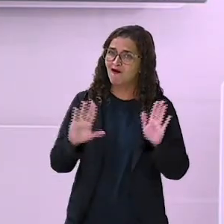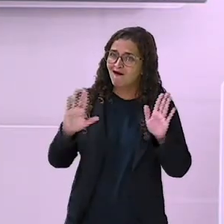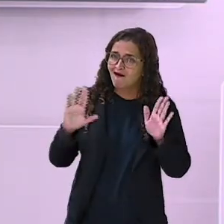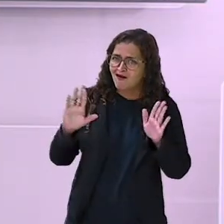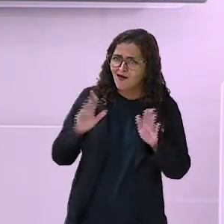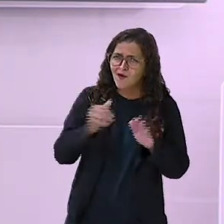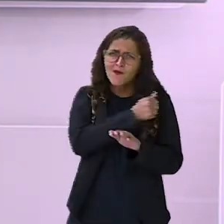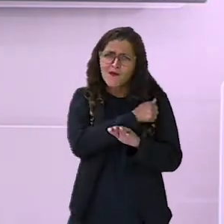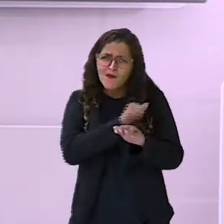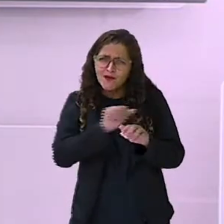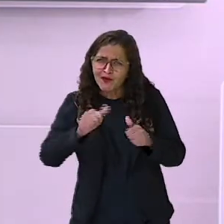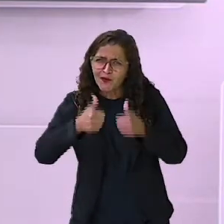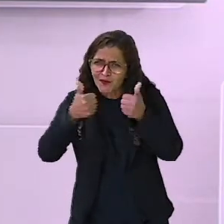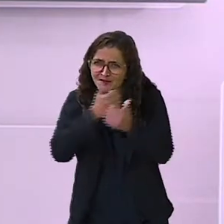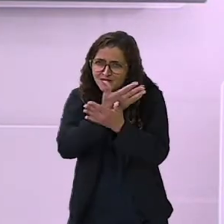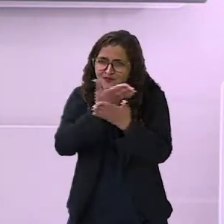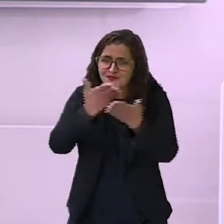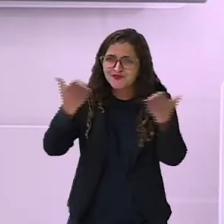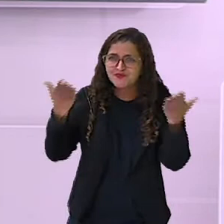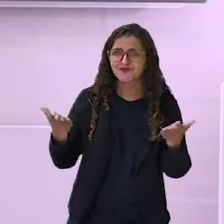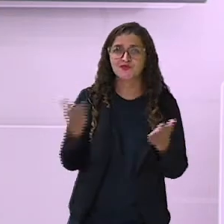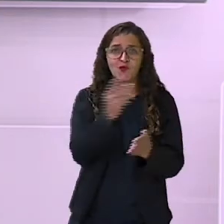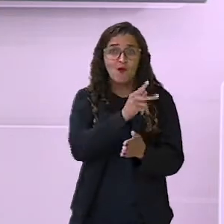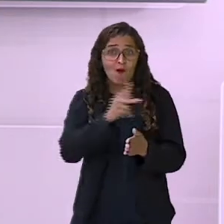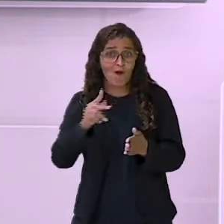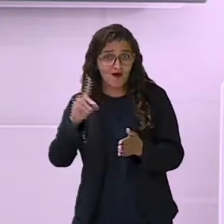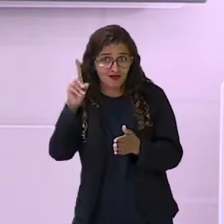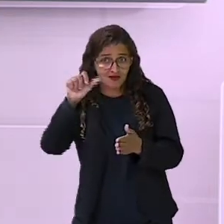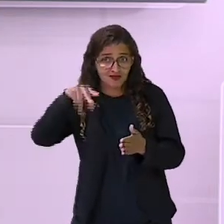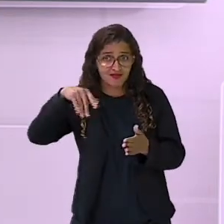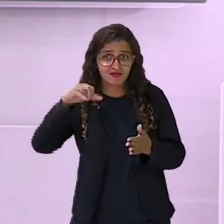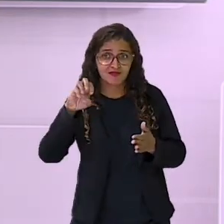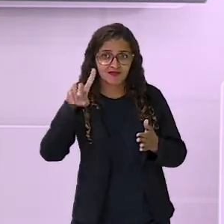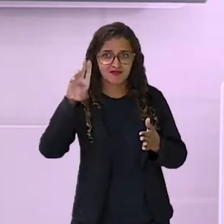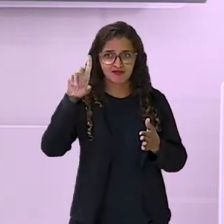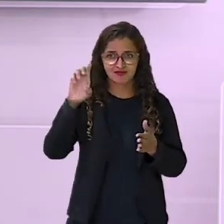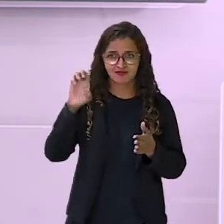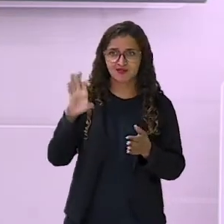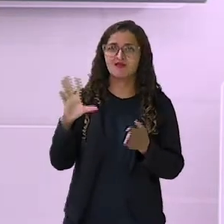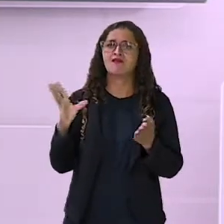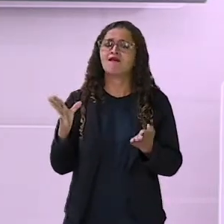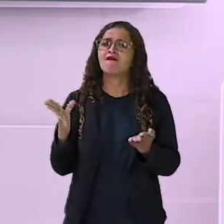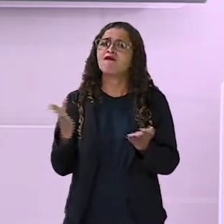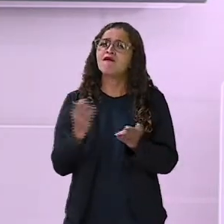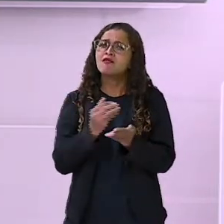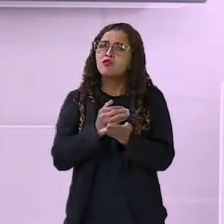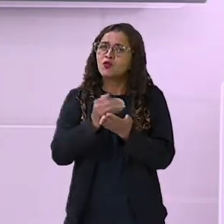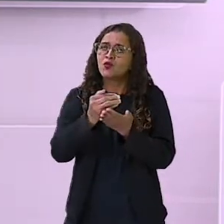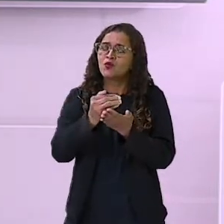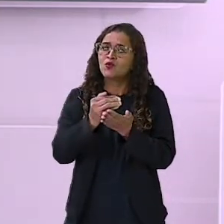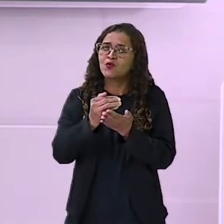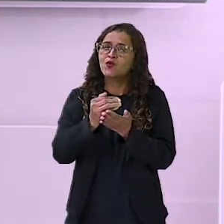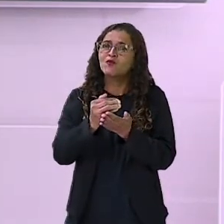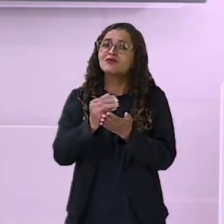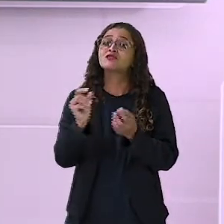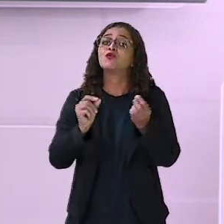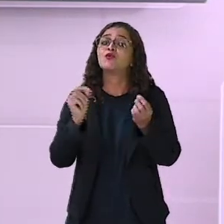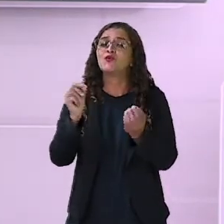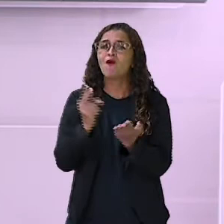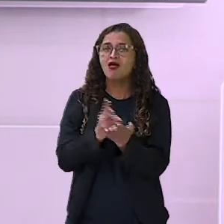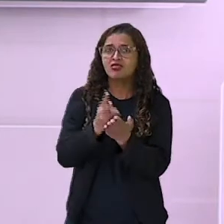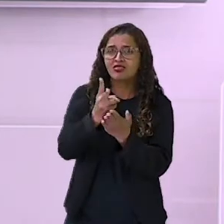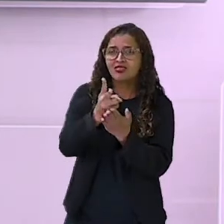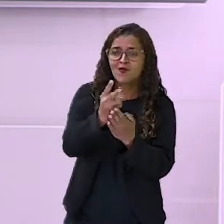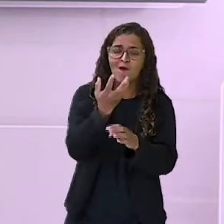Olá pessoal, tudo bem com vocês? Eu sou a professora Daniele Cristine e nós vamos dar continuidade aos nossos estudos com